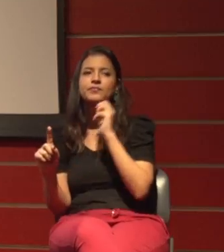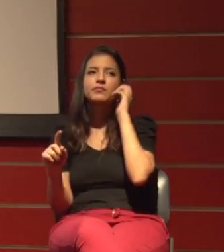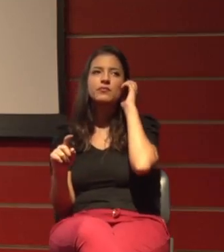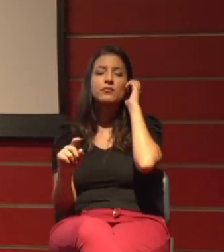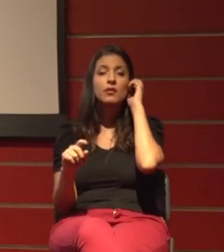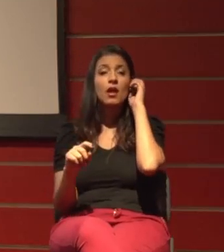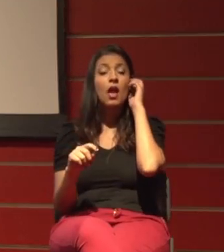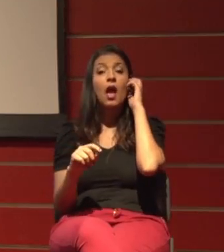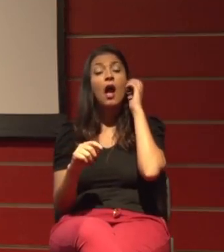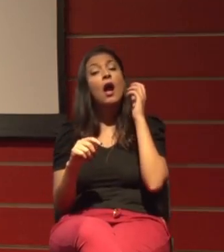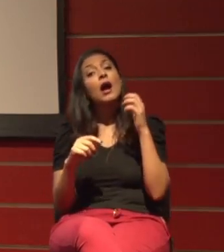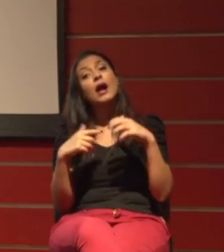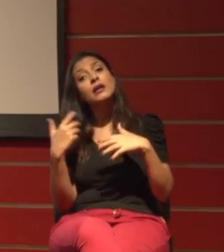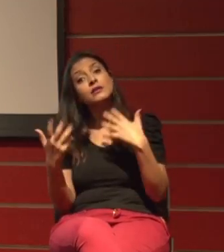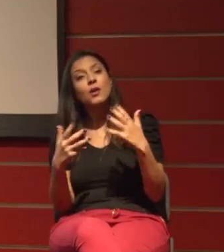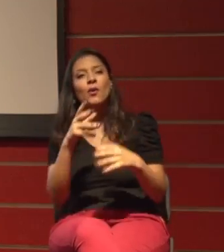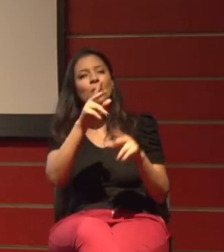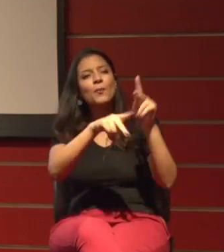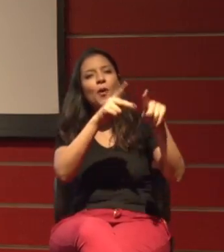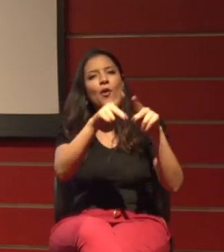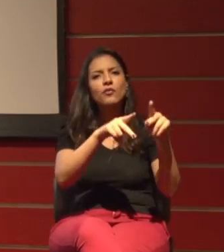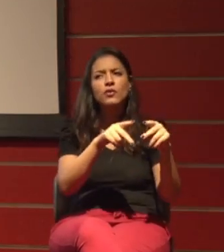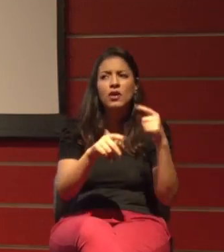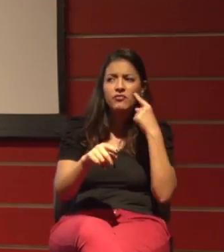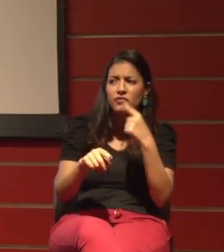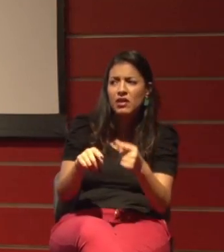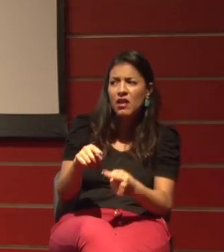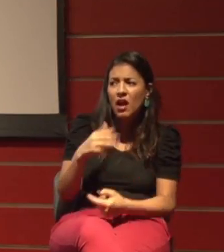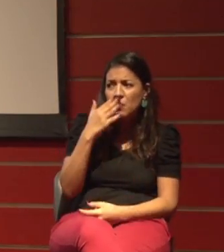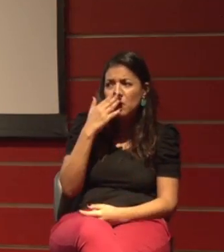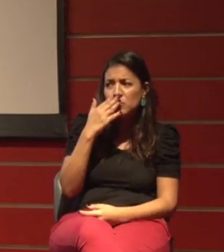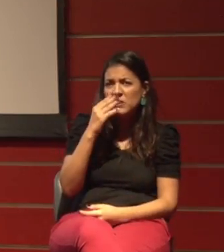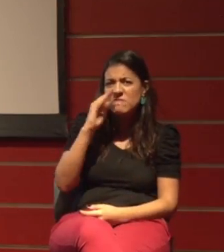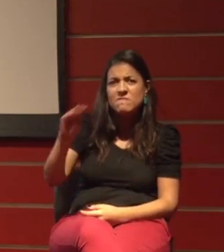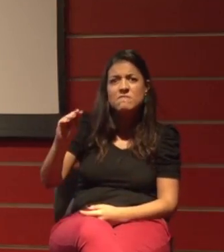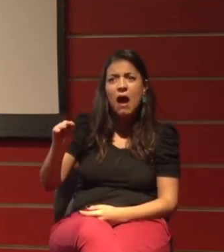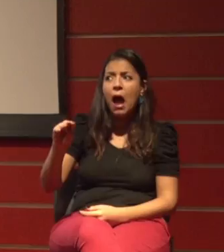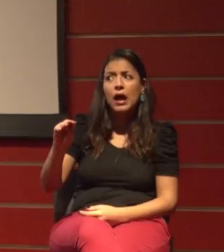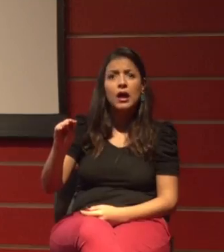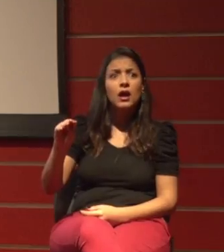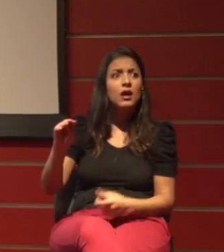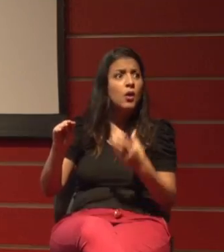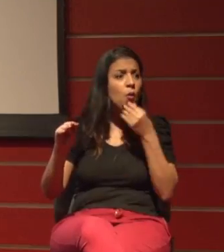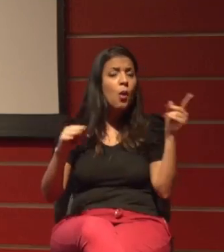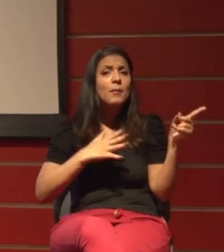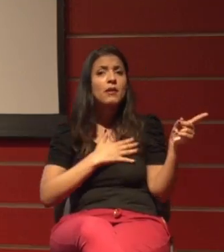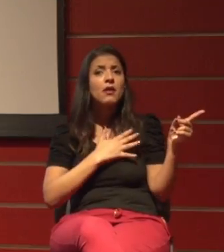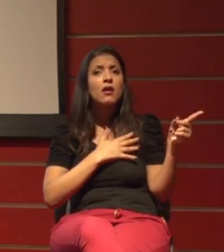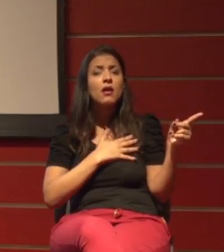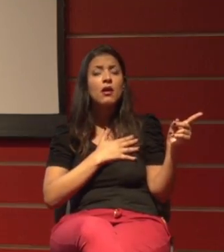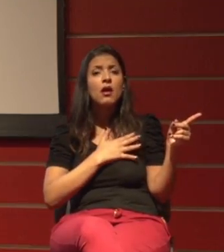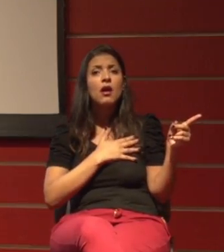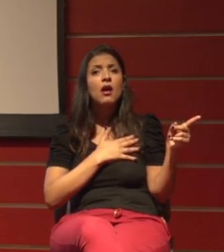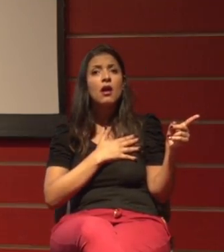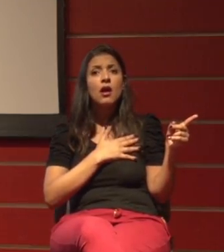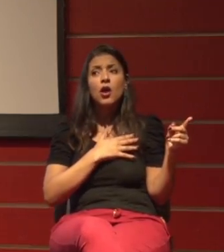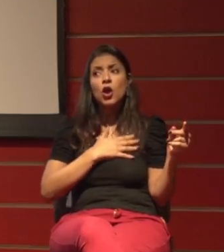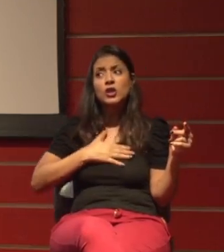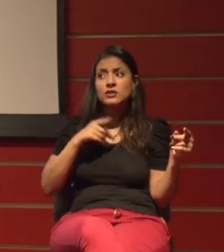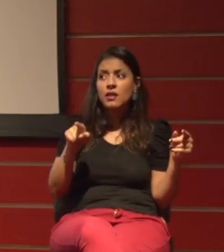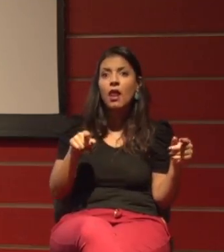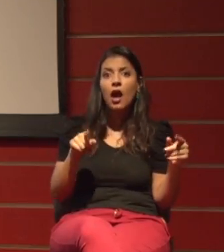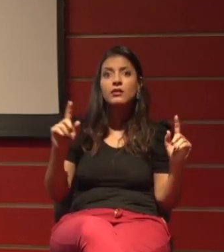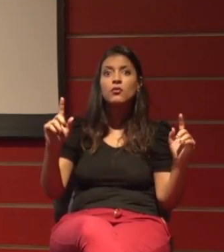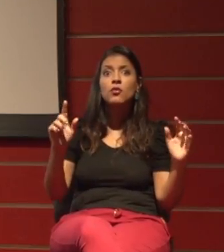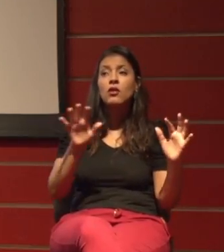ele e e ele não destrua a cidade aí ele não destrói a cidade quando ele vai embora todo mundo volta tratar a Geni do mesmo jeito né Ou